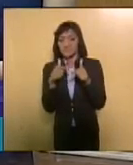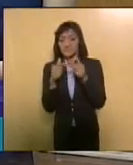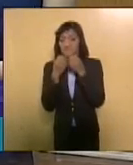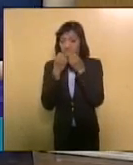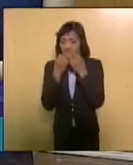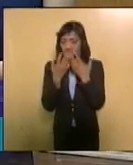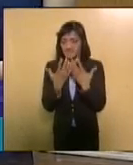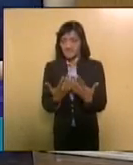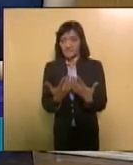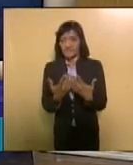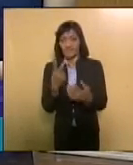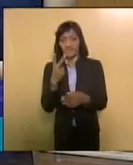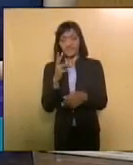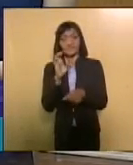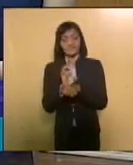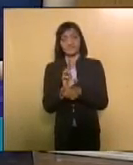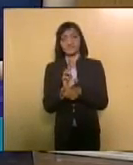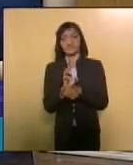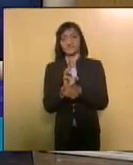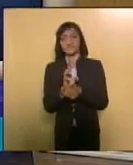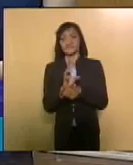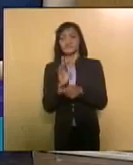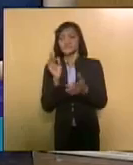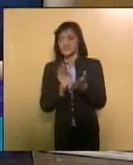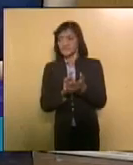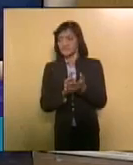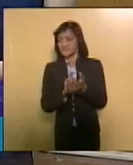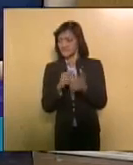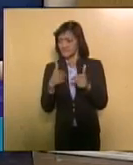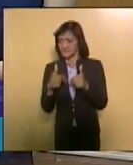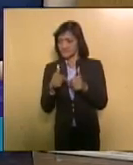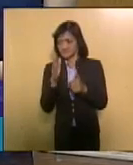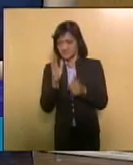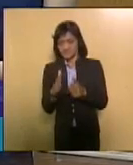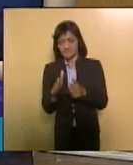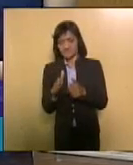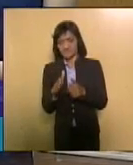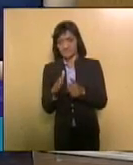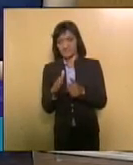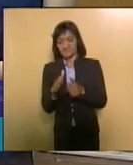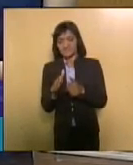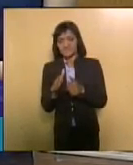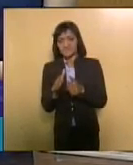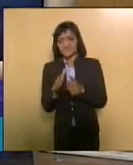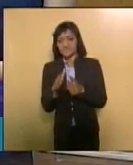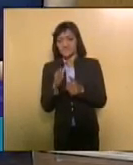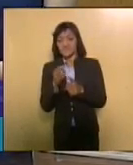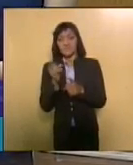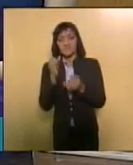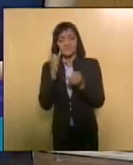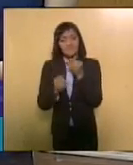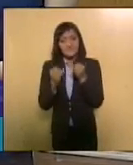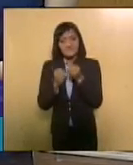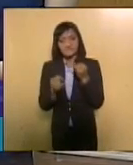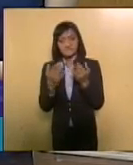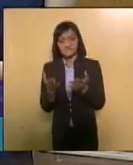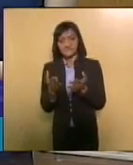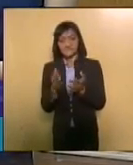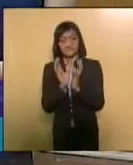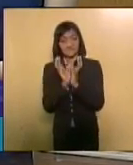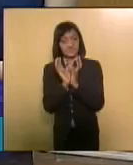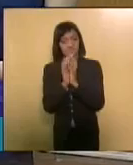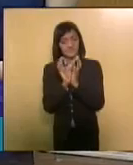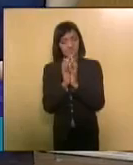e estados que fizeram excelente trabalho que qualitativamente que foi feito lá foram coisas muito parecidas que foi onde